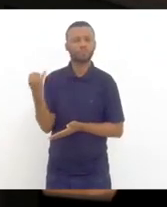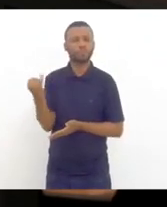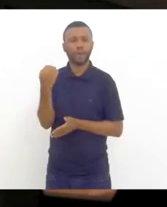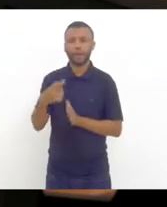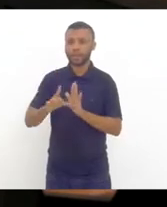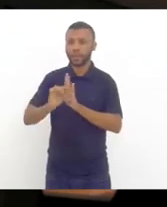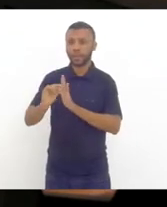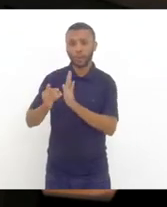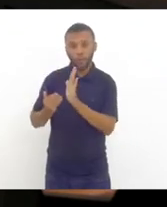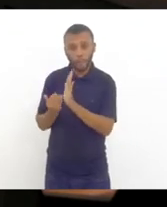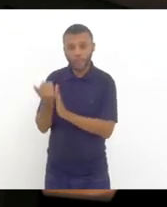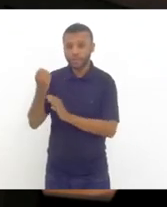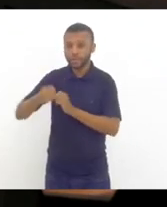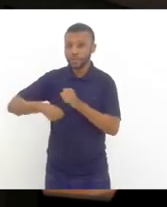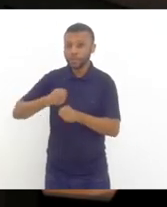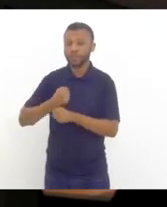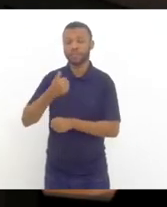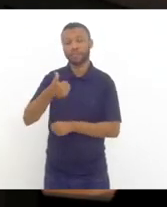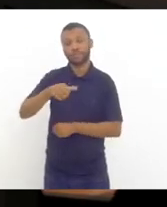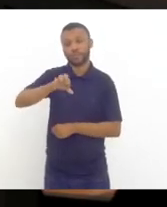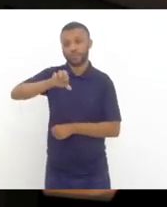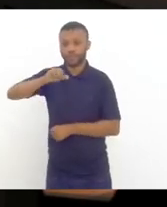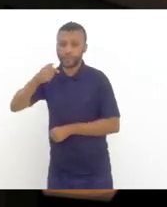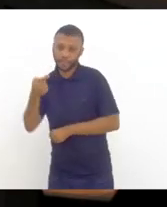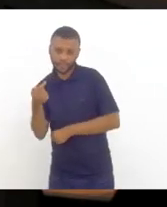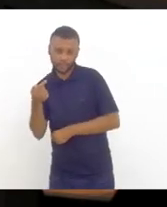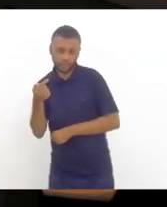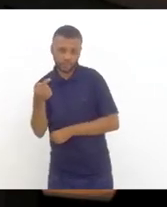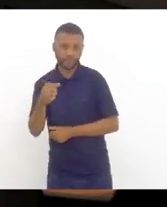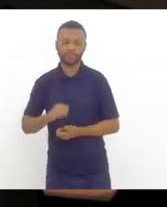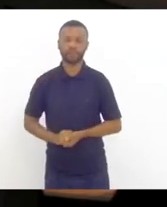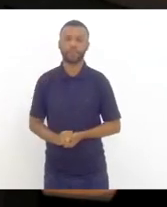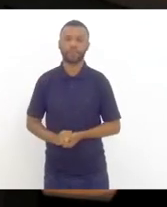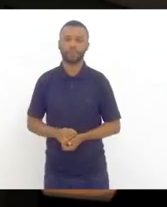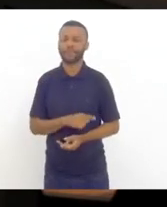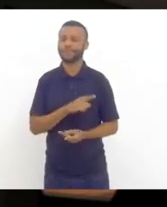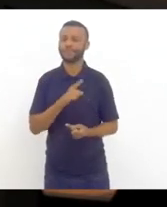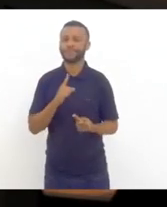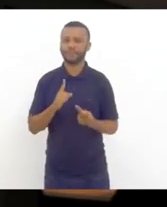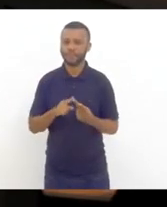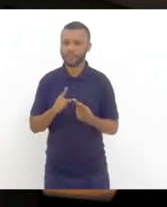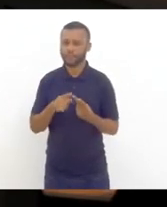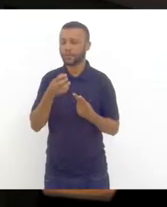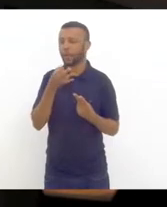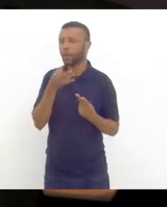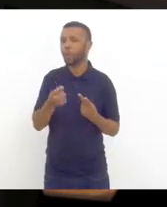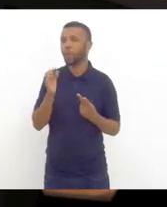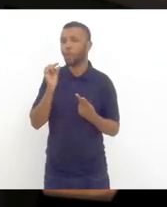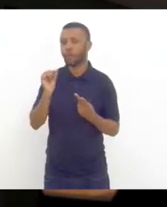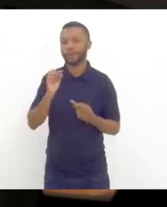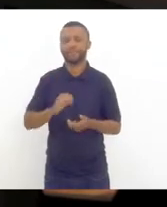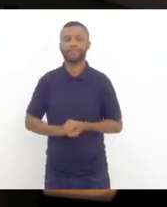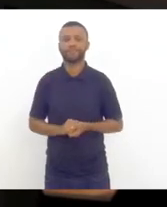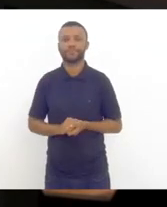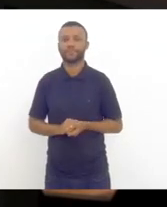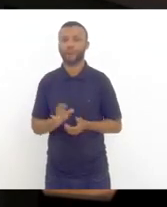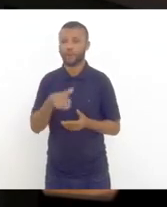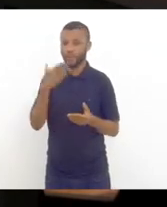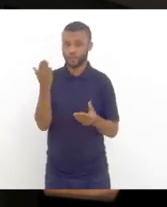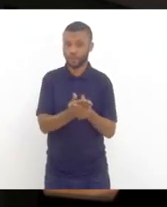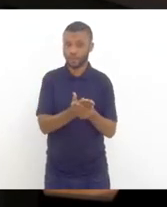passa a entrar em vigor em 97. E, segundo, que o transitar em julgado